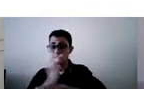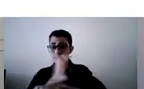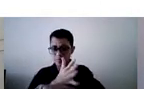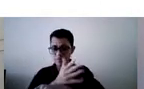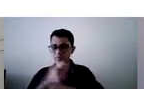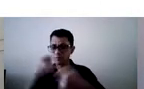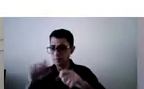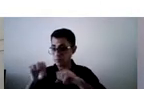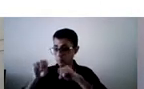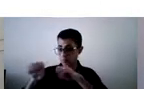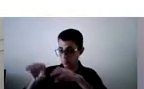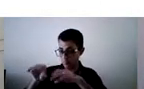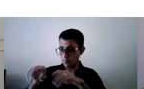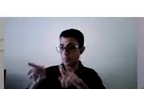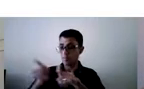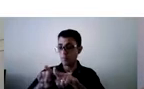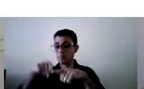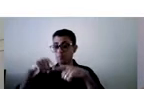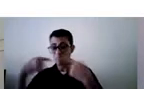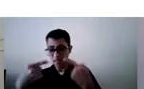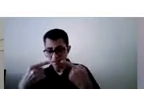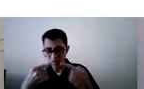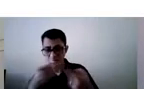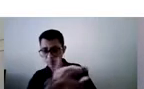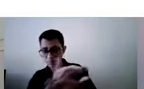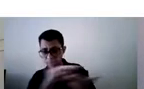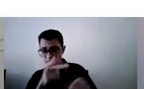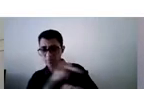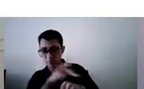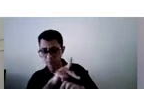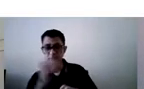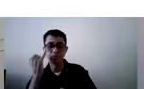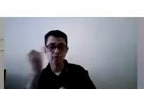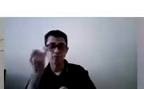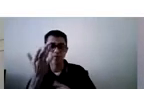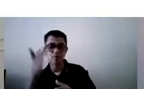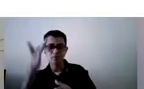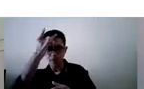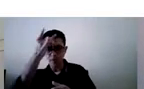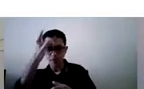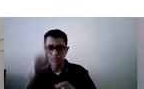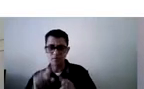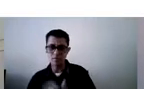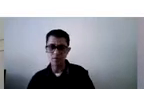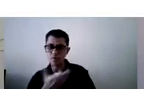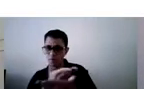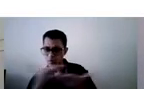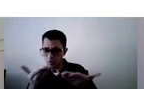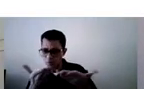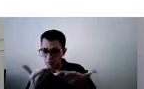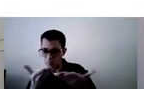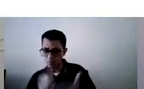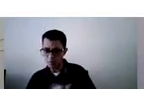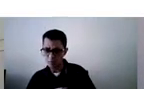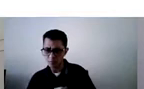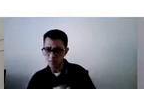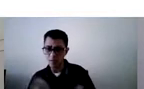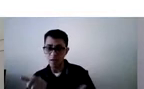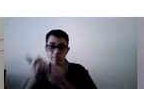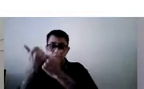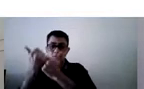é para o aluno, mas é muito para nós, professores, porque nós ainda damos apoio